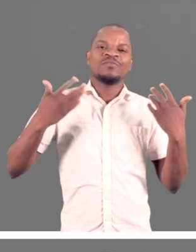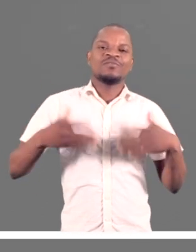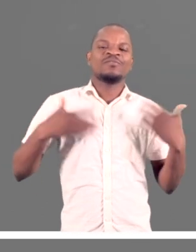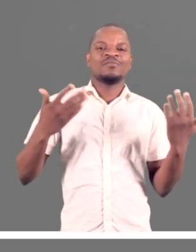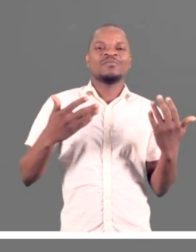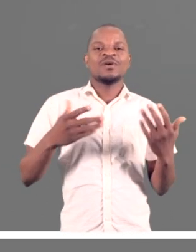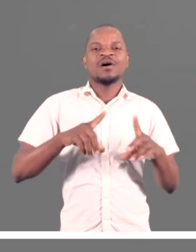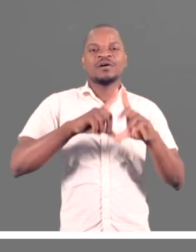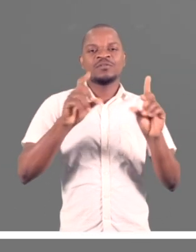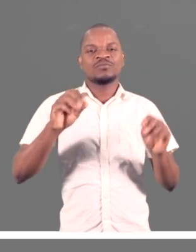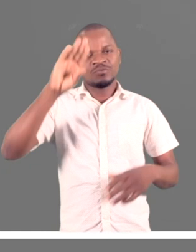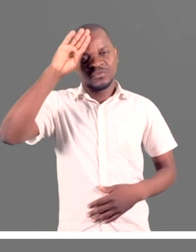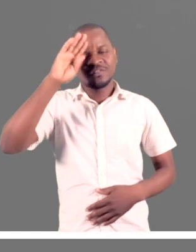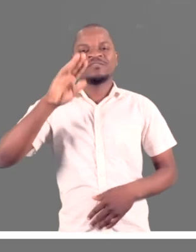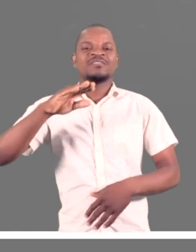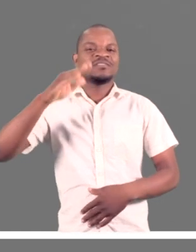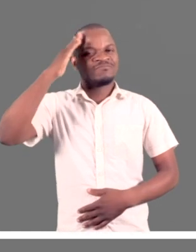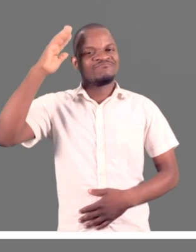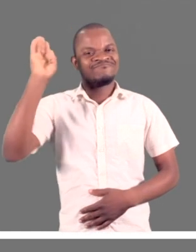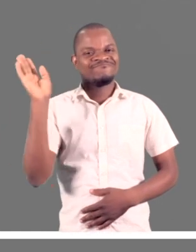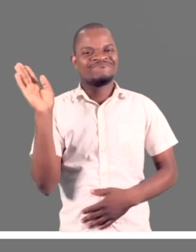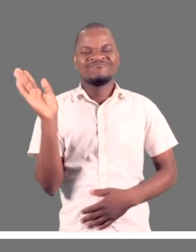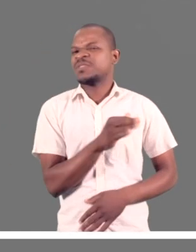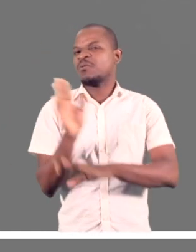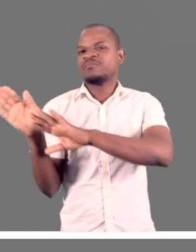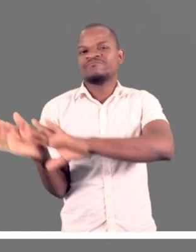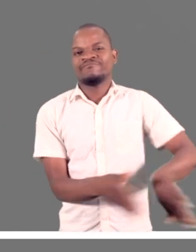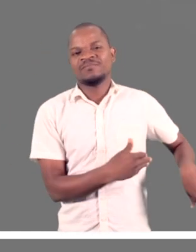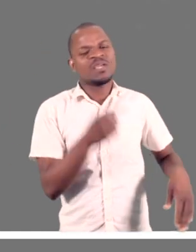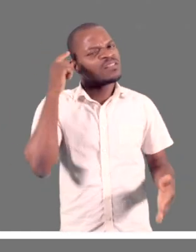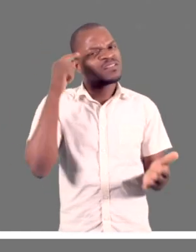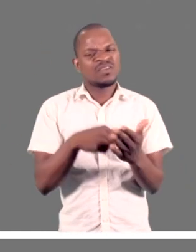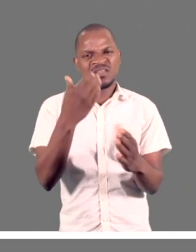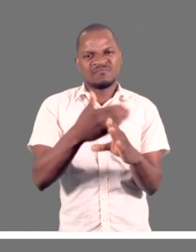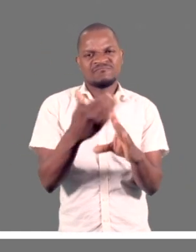animar um pouco então esquece que está doente uma terapia